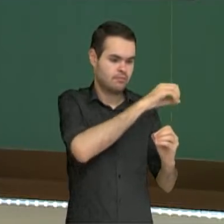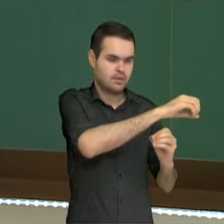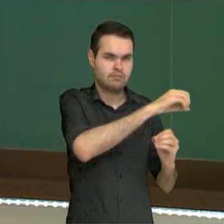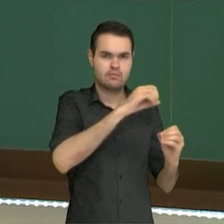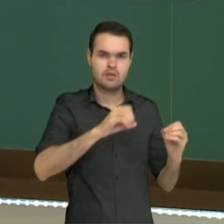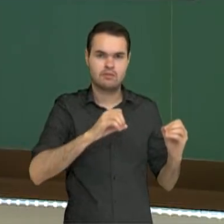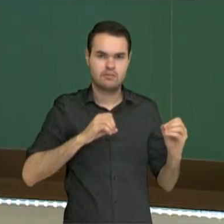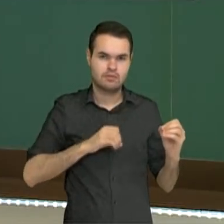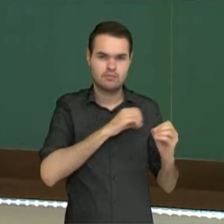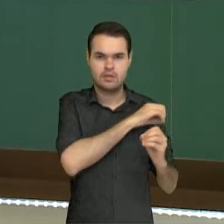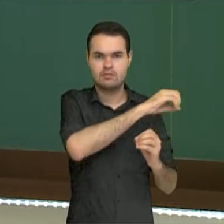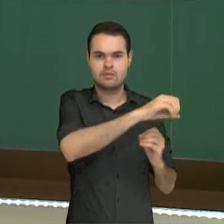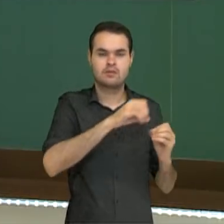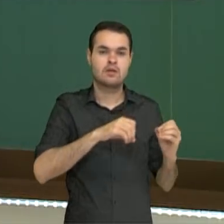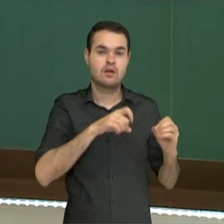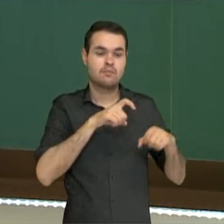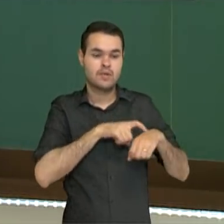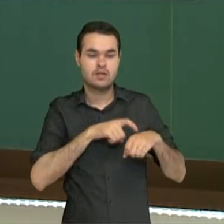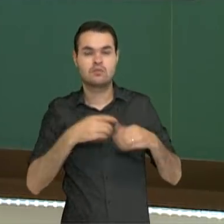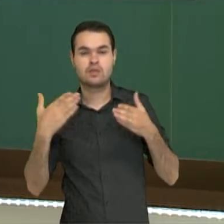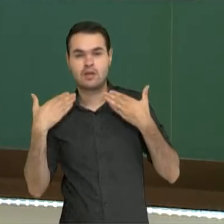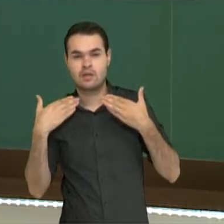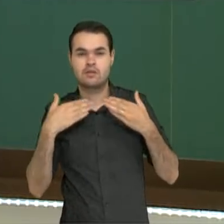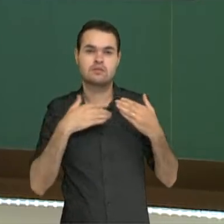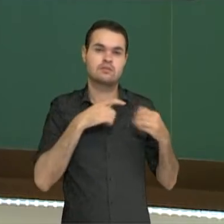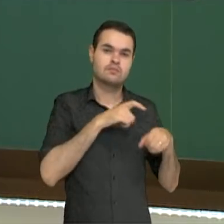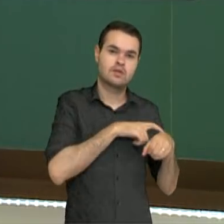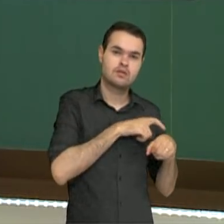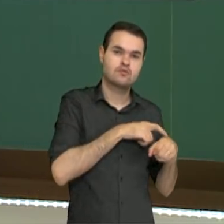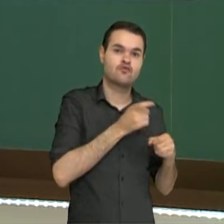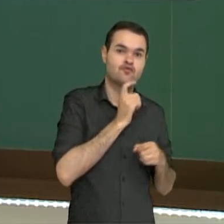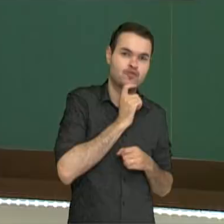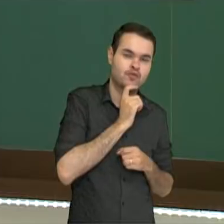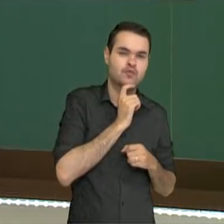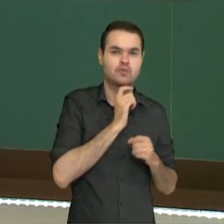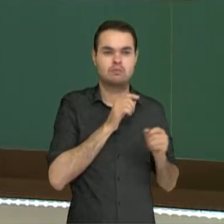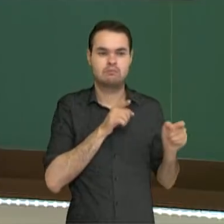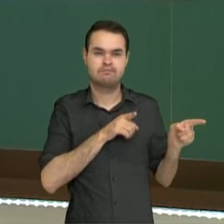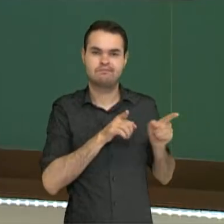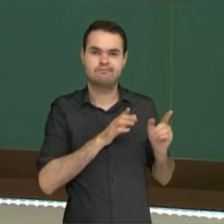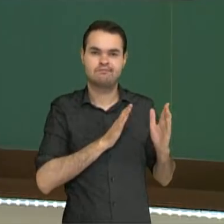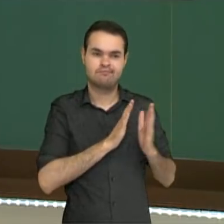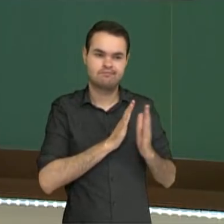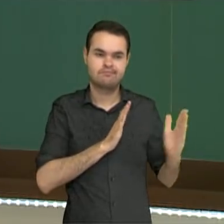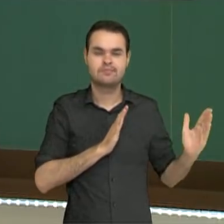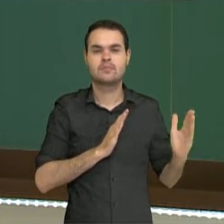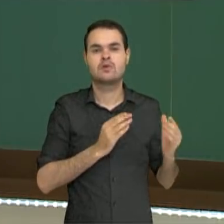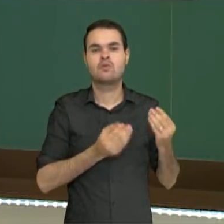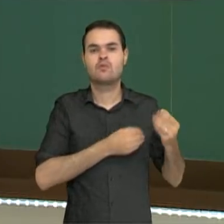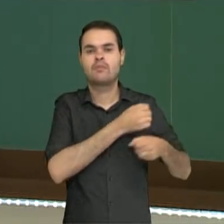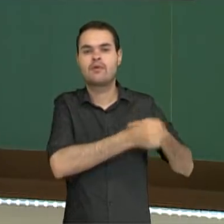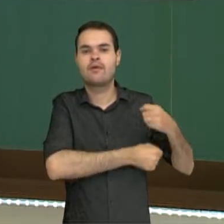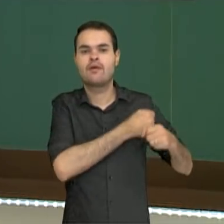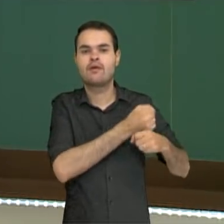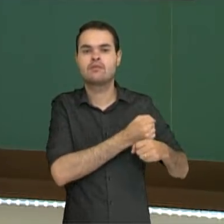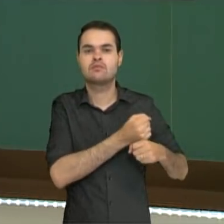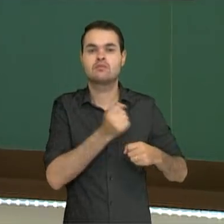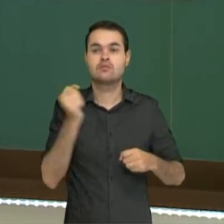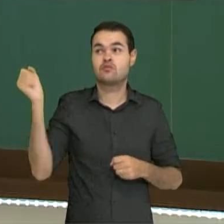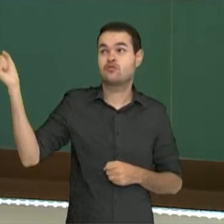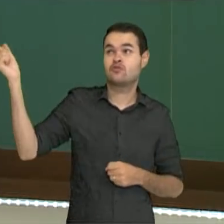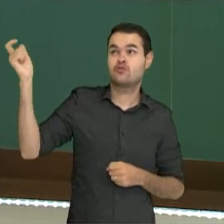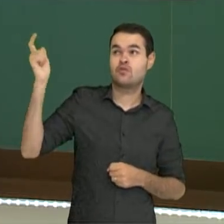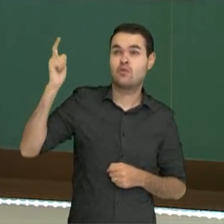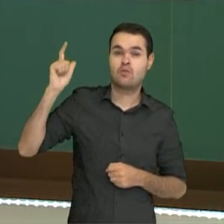ano, períodos mais quentes, períodos mais frios, então relacionado à ideia de o quanto de calor a Terra